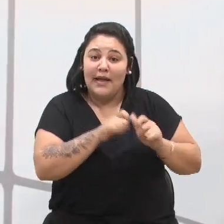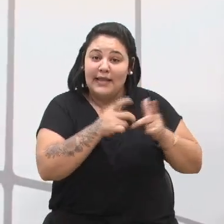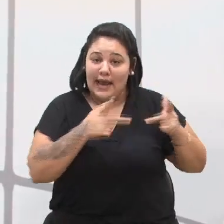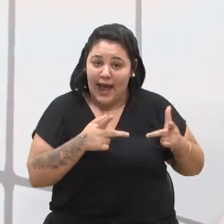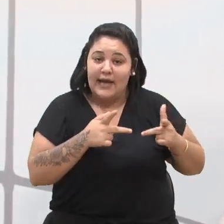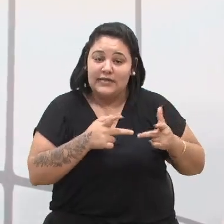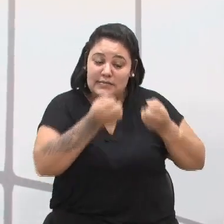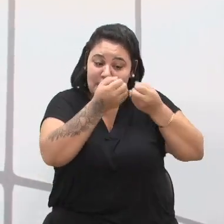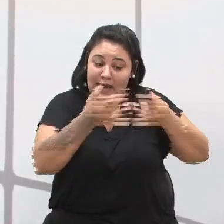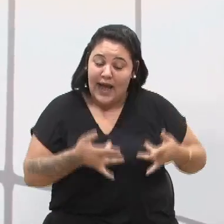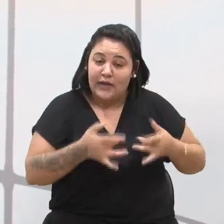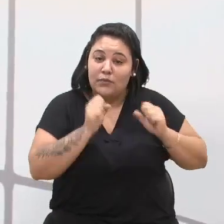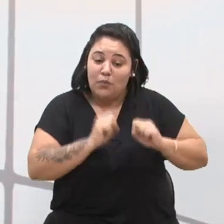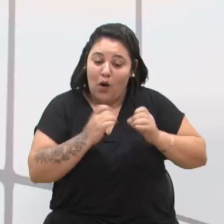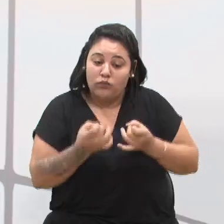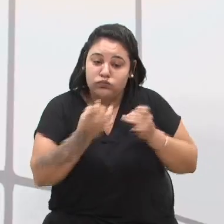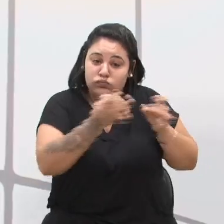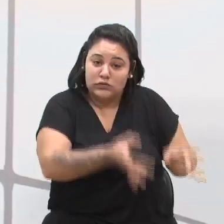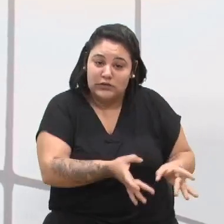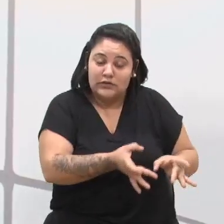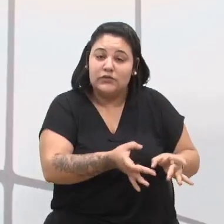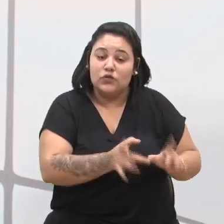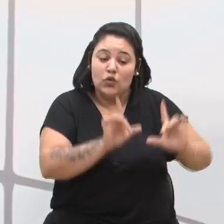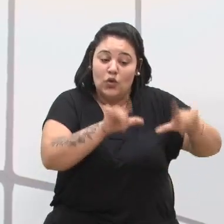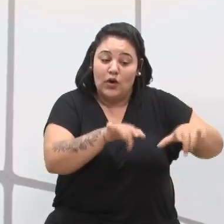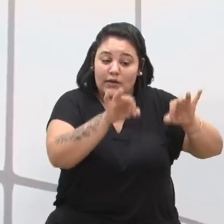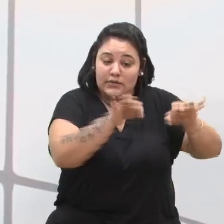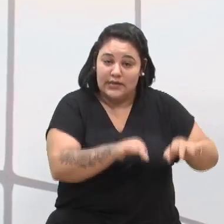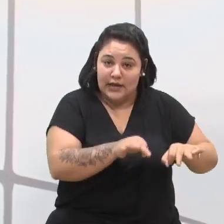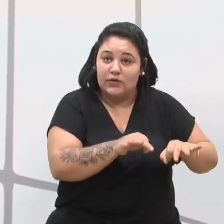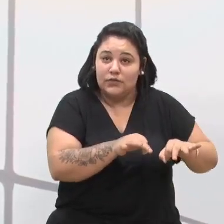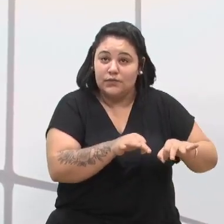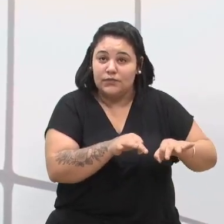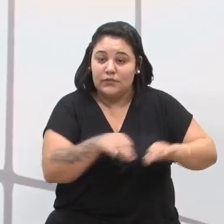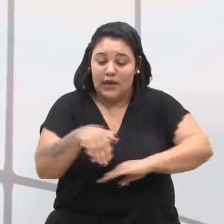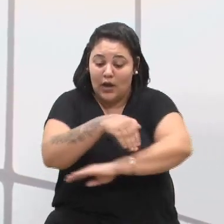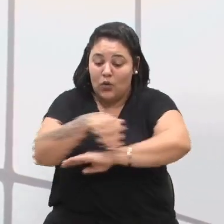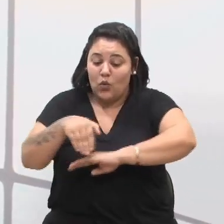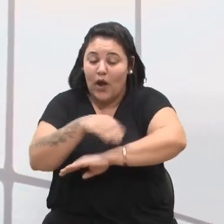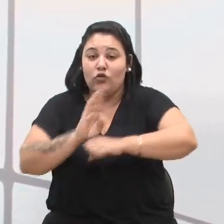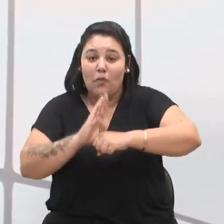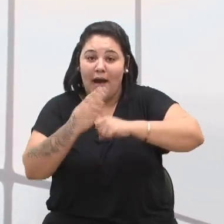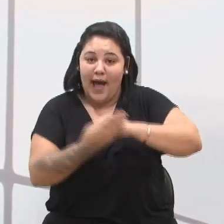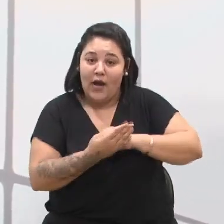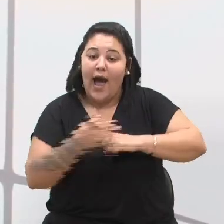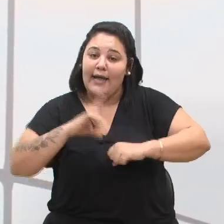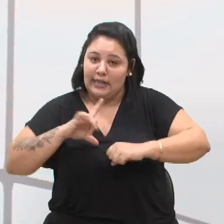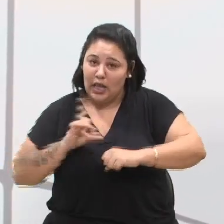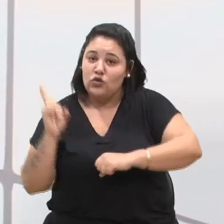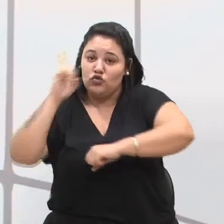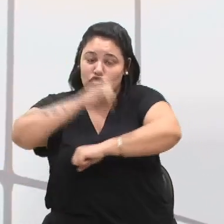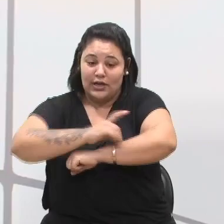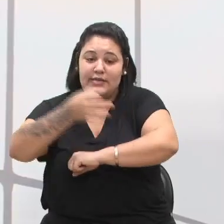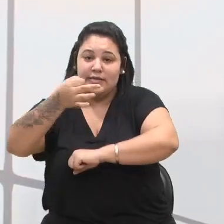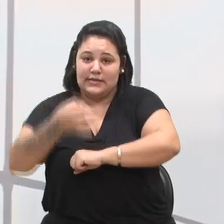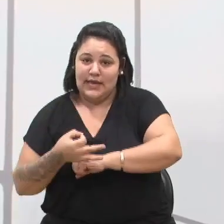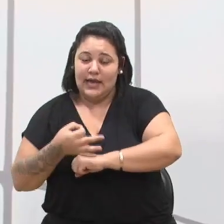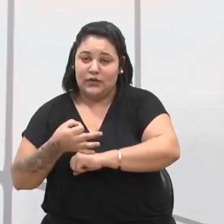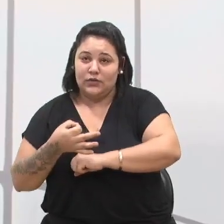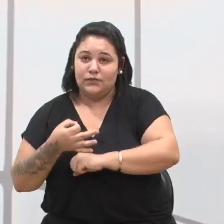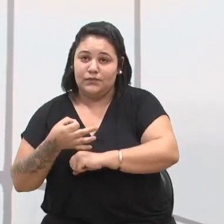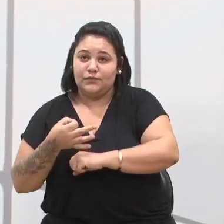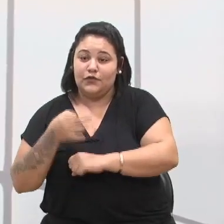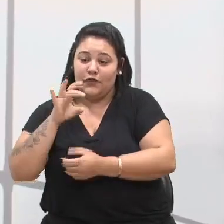ser descartado nas vias principais do bairro e o dia certo, onde foi decretado